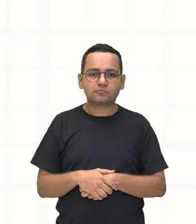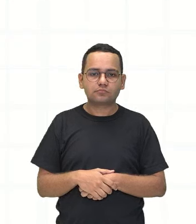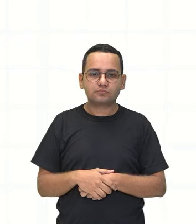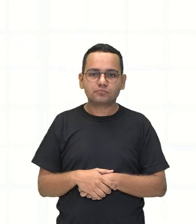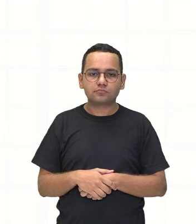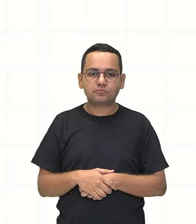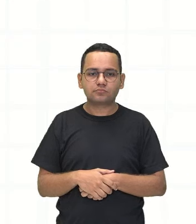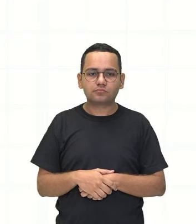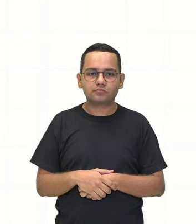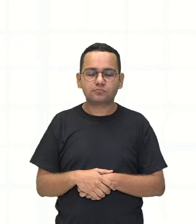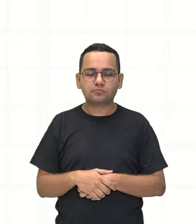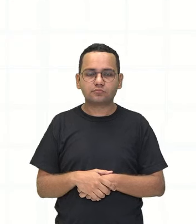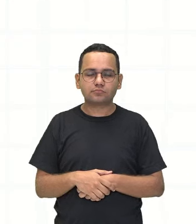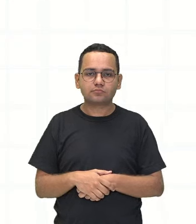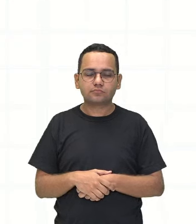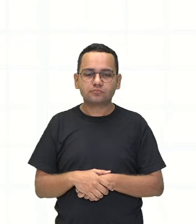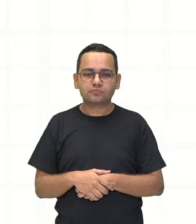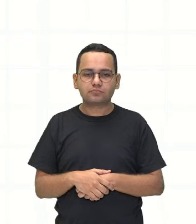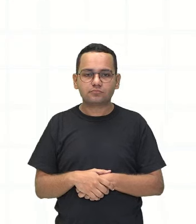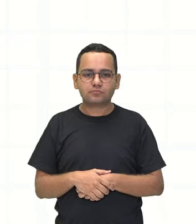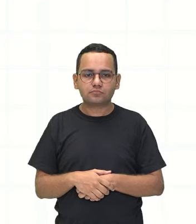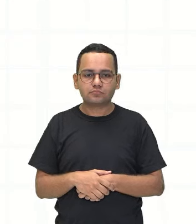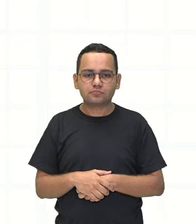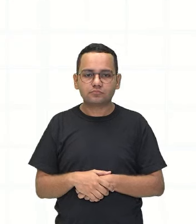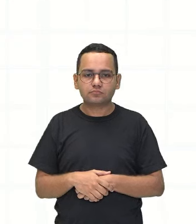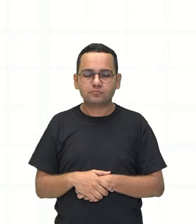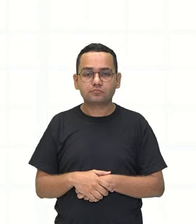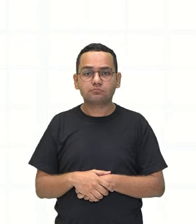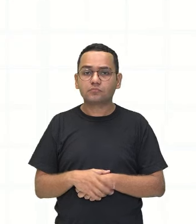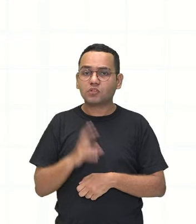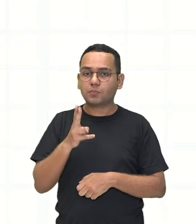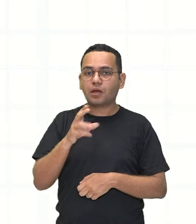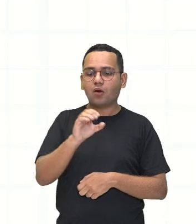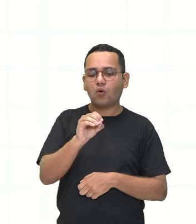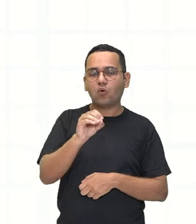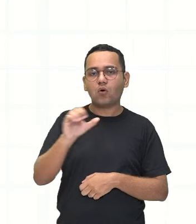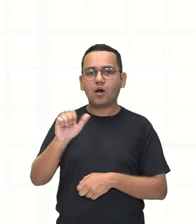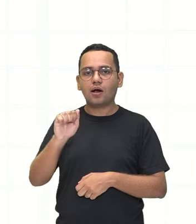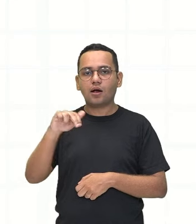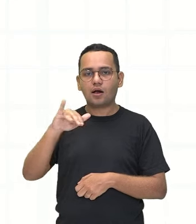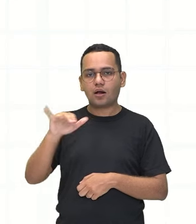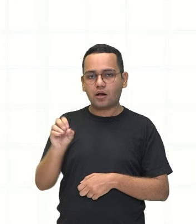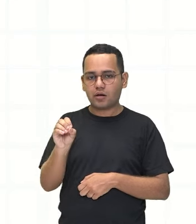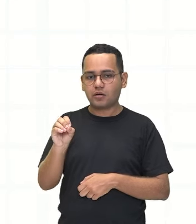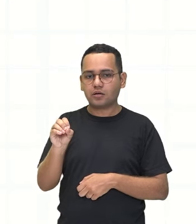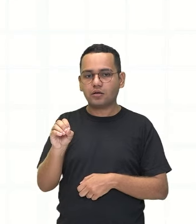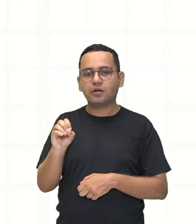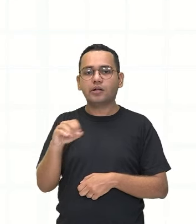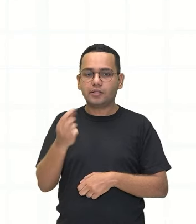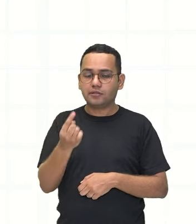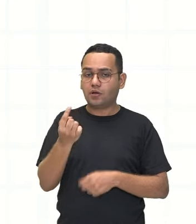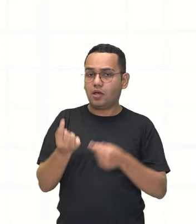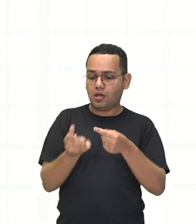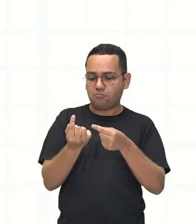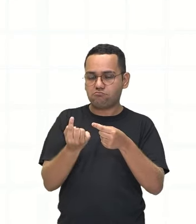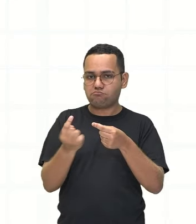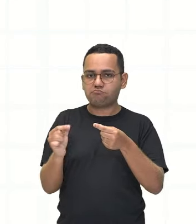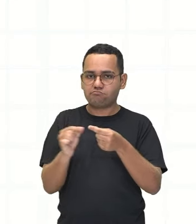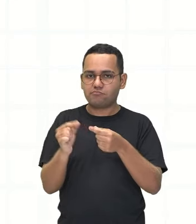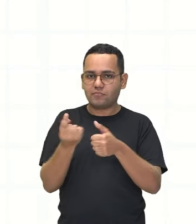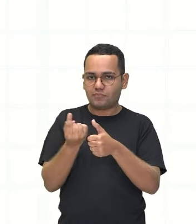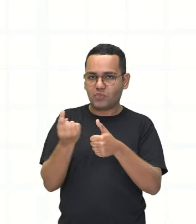Então, sempre é o anjo, né? Então, ele é sobrecomum,